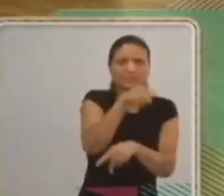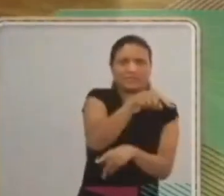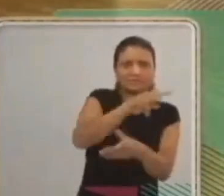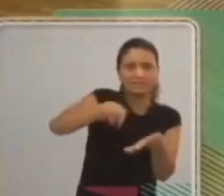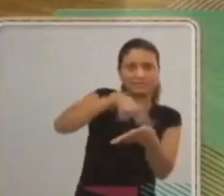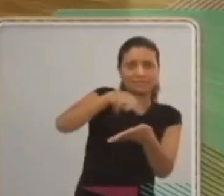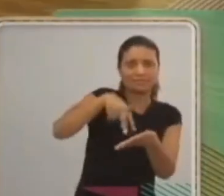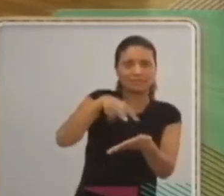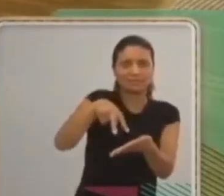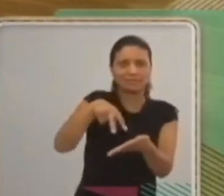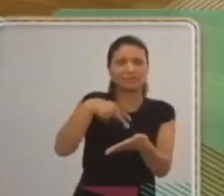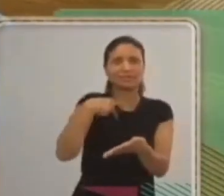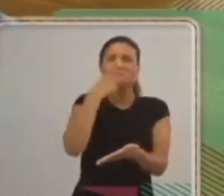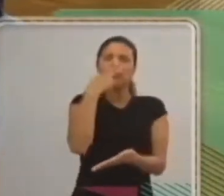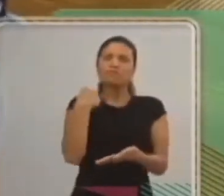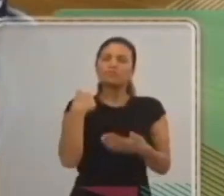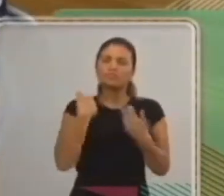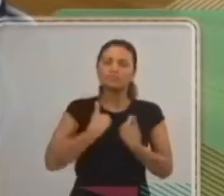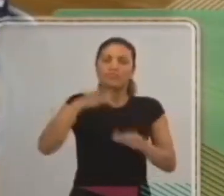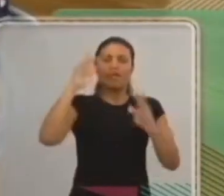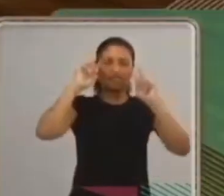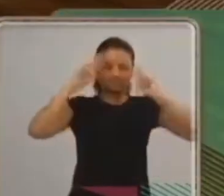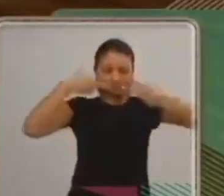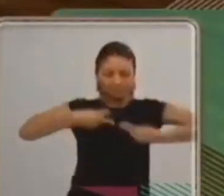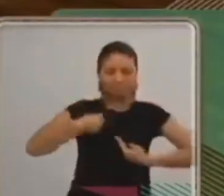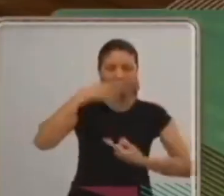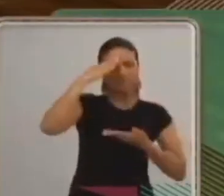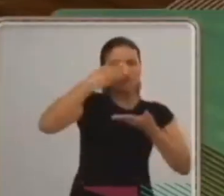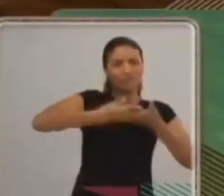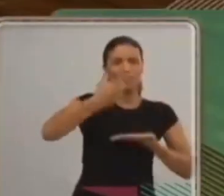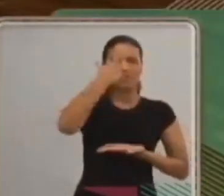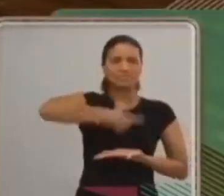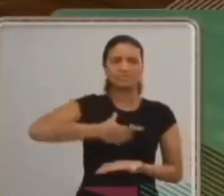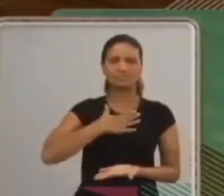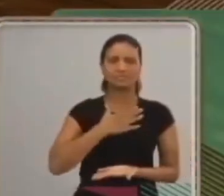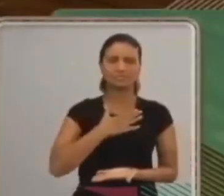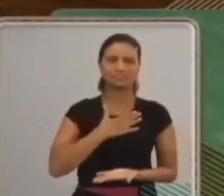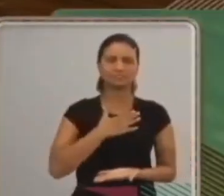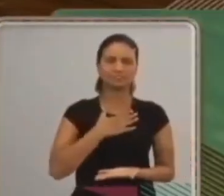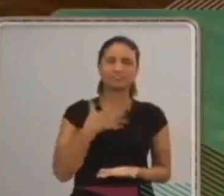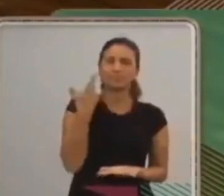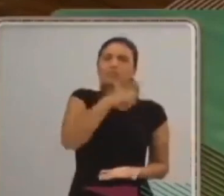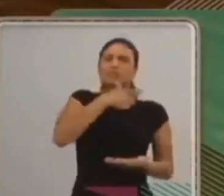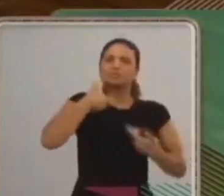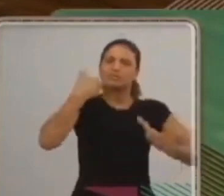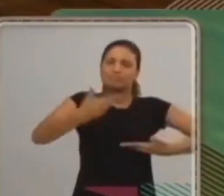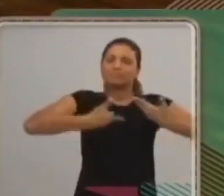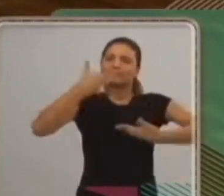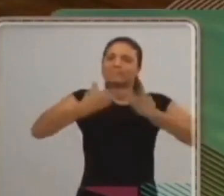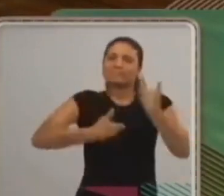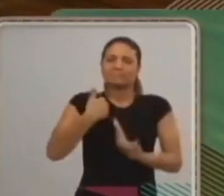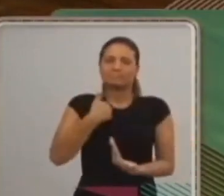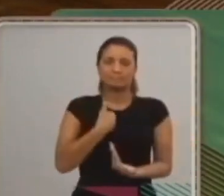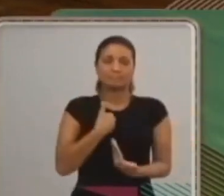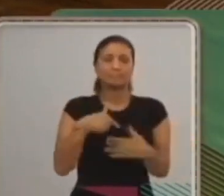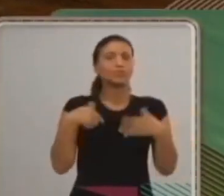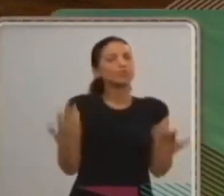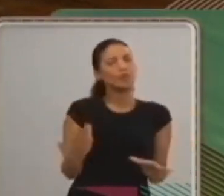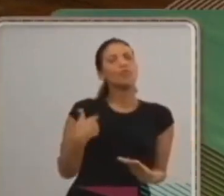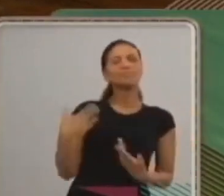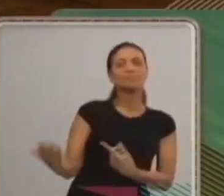fiquei mais autoconfiante, mais mexeu com a minha autoestima também,